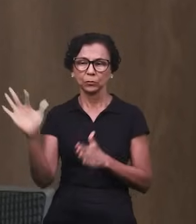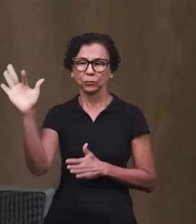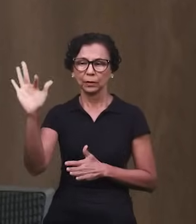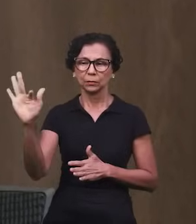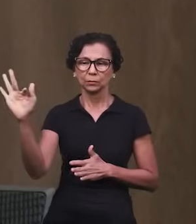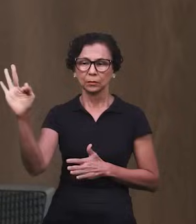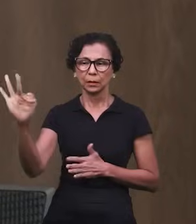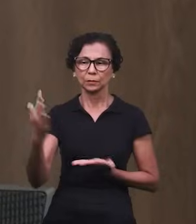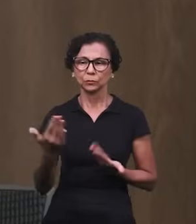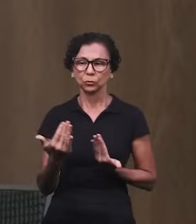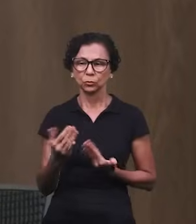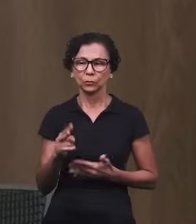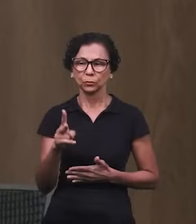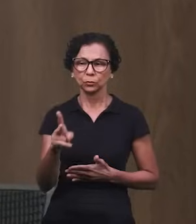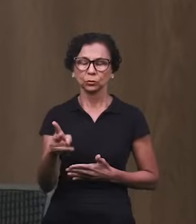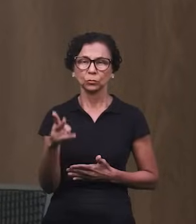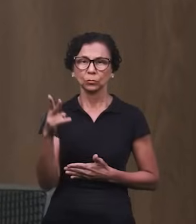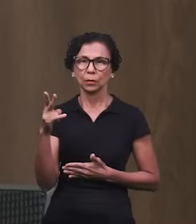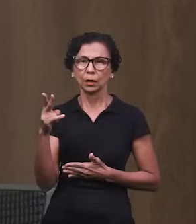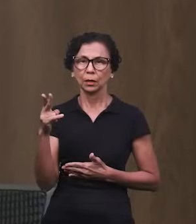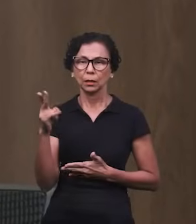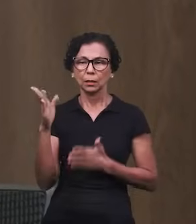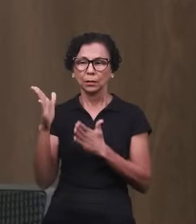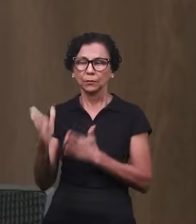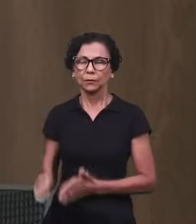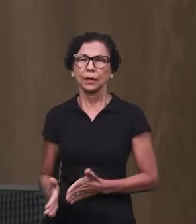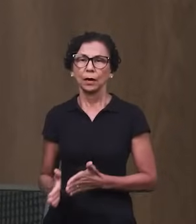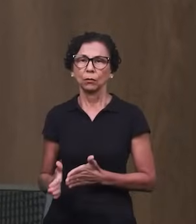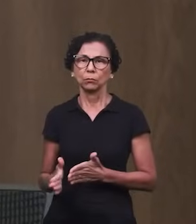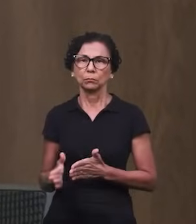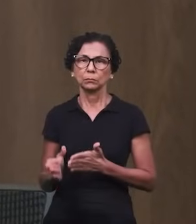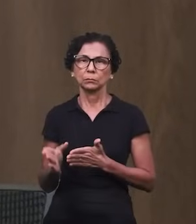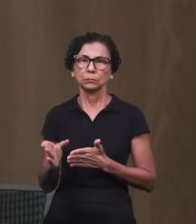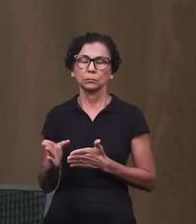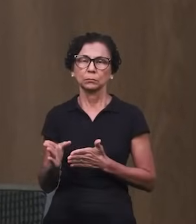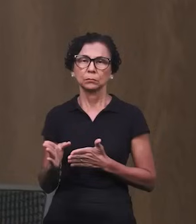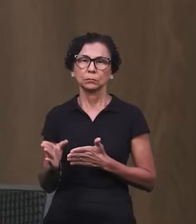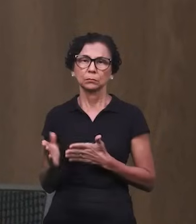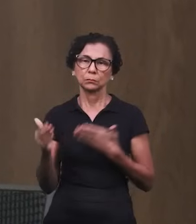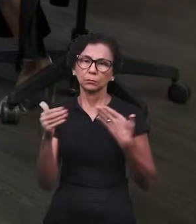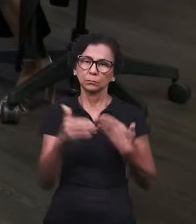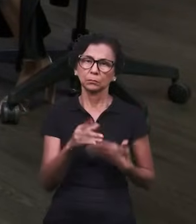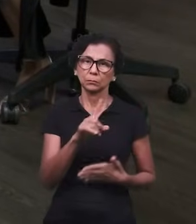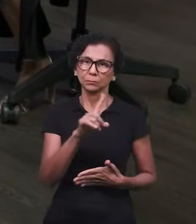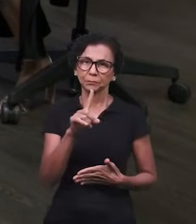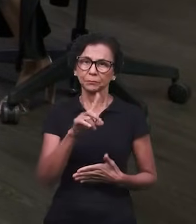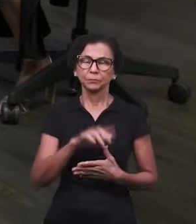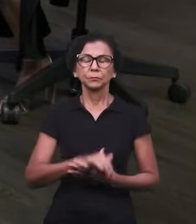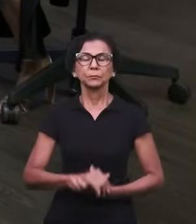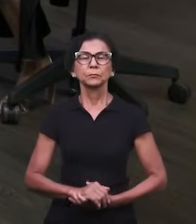ainda continuar sendo fiel ao Senhor sem se desviar do seu propósito. Muito bem.